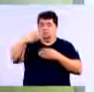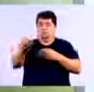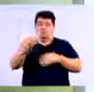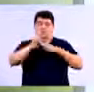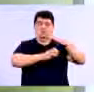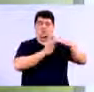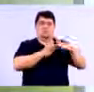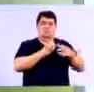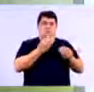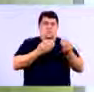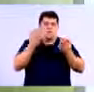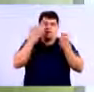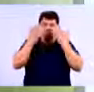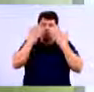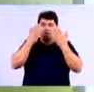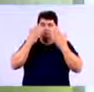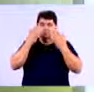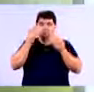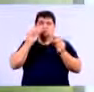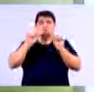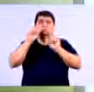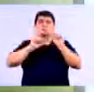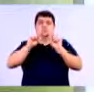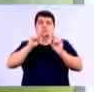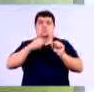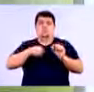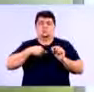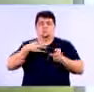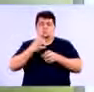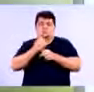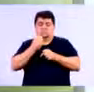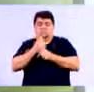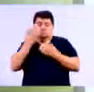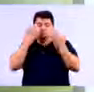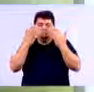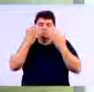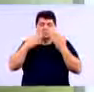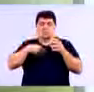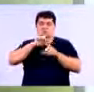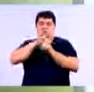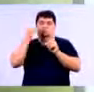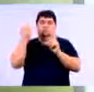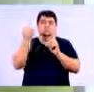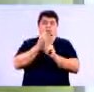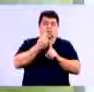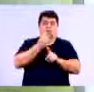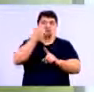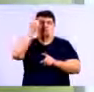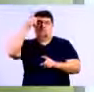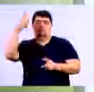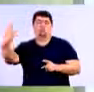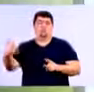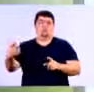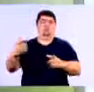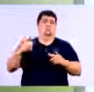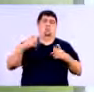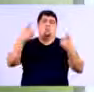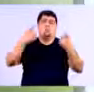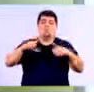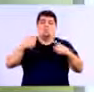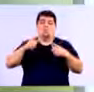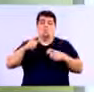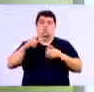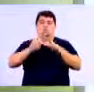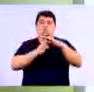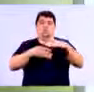de análise de cenário, a gente está falando analisar a parte econômica, a parte social, a parte cultural, aonde o seu negócio vai ser